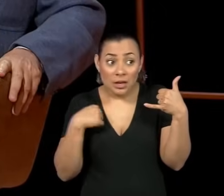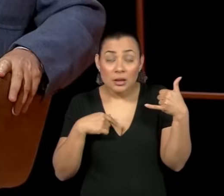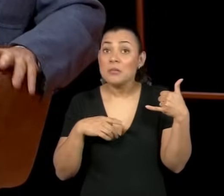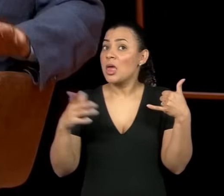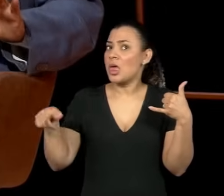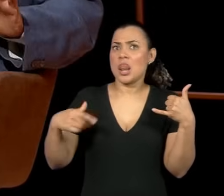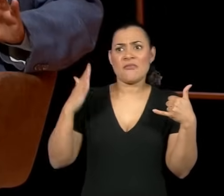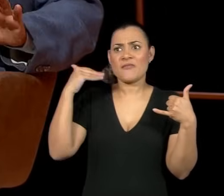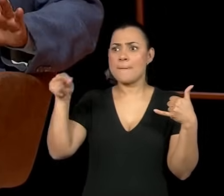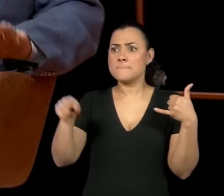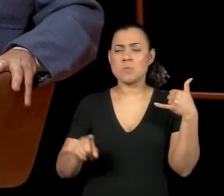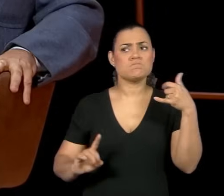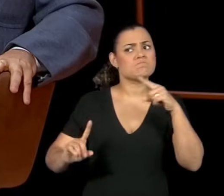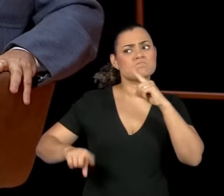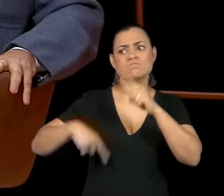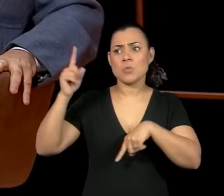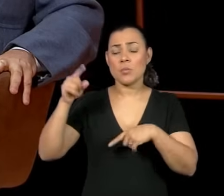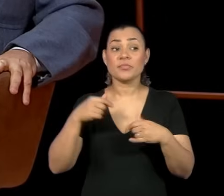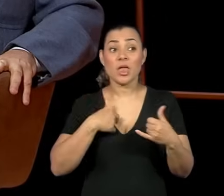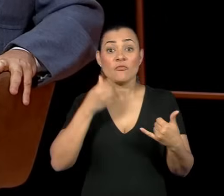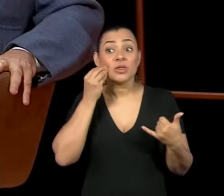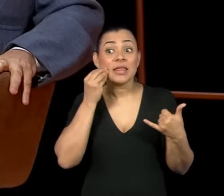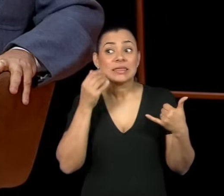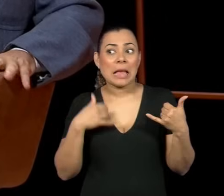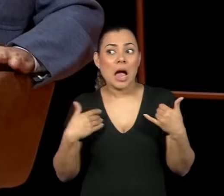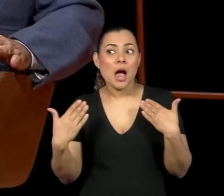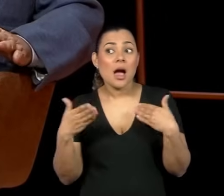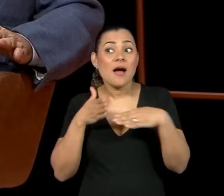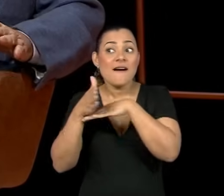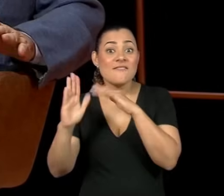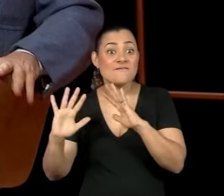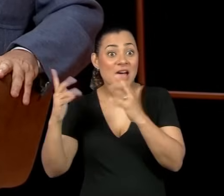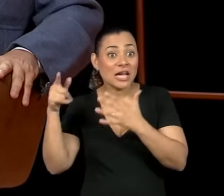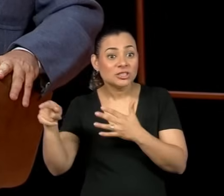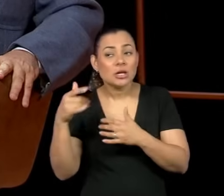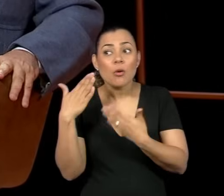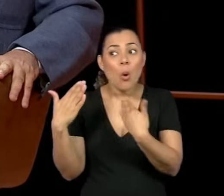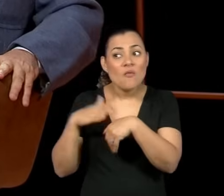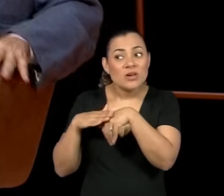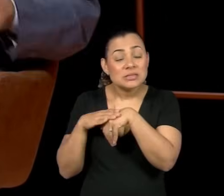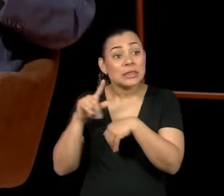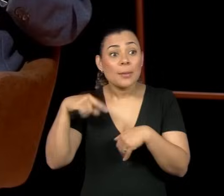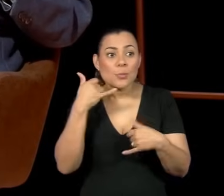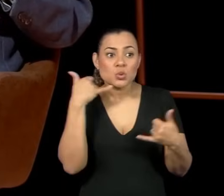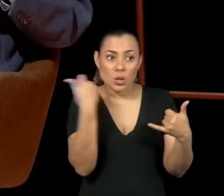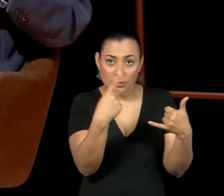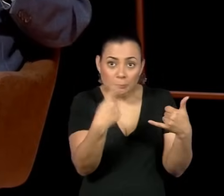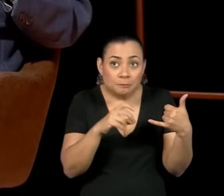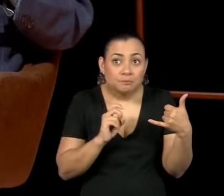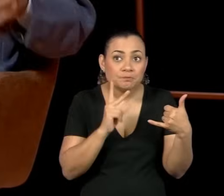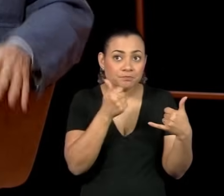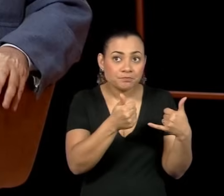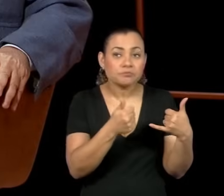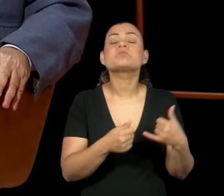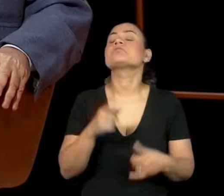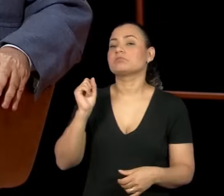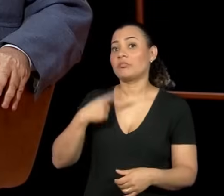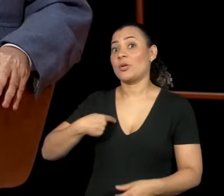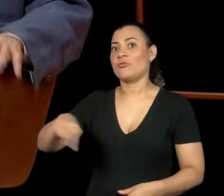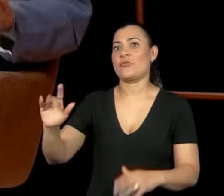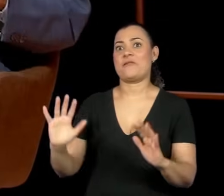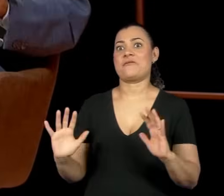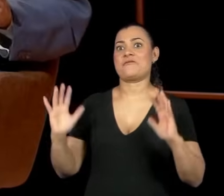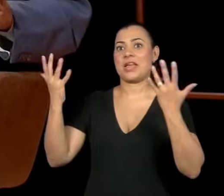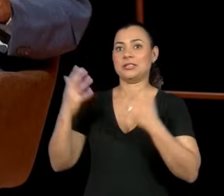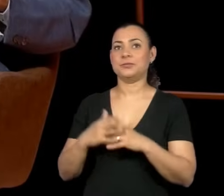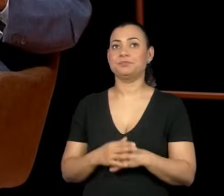colocado. Então, calma, que eu vou falar com ele e depois te ligo, né? Aí eu fui na festa ela